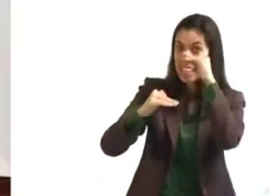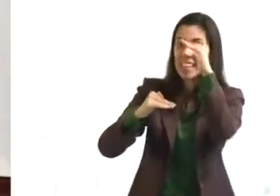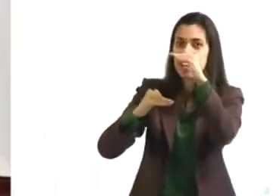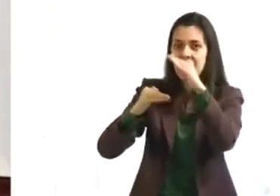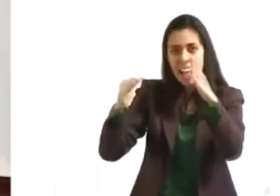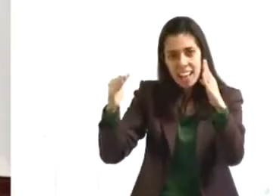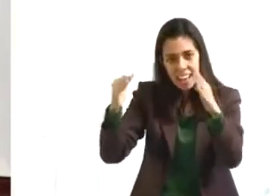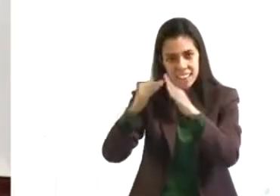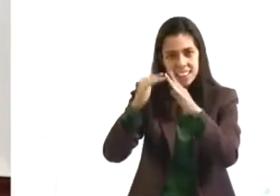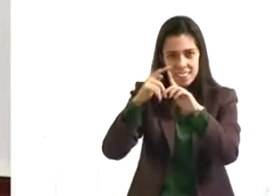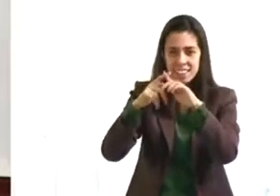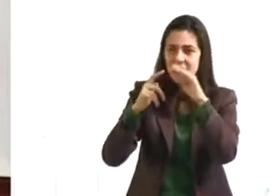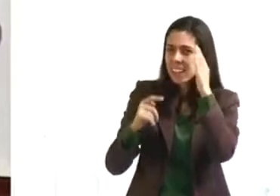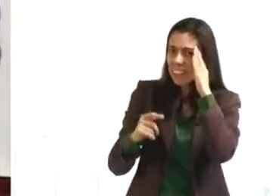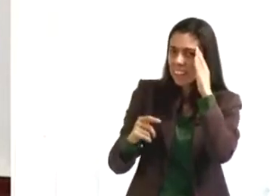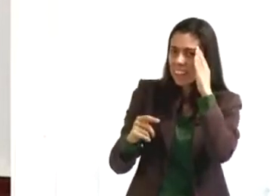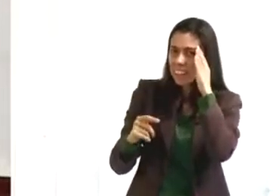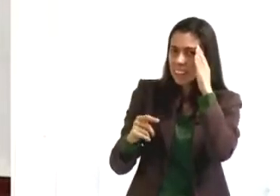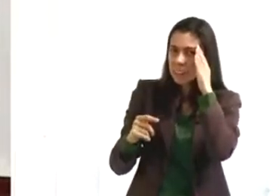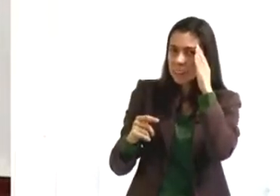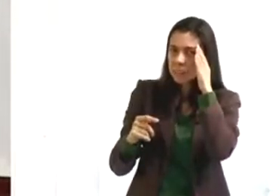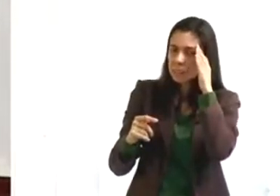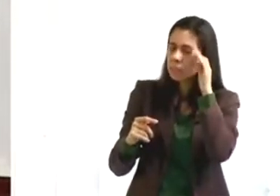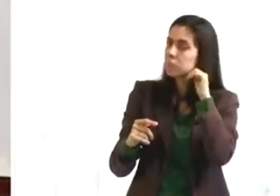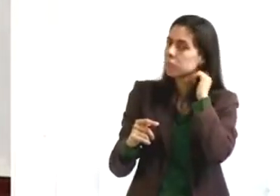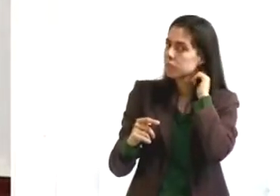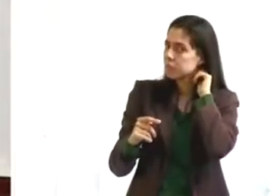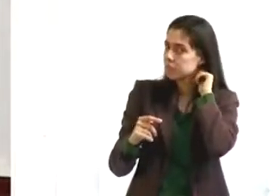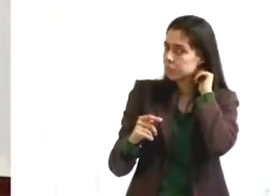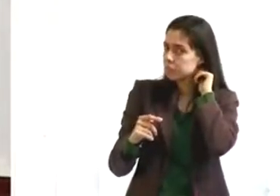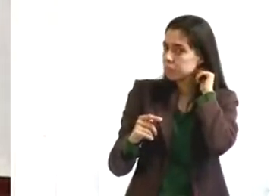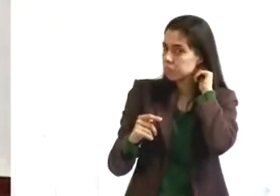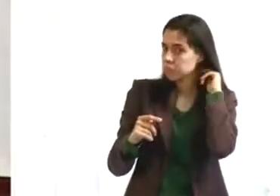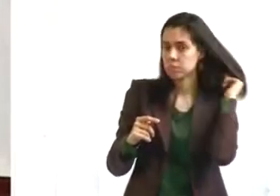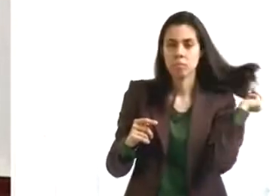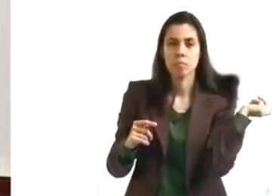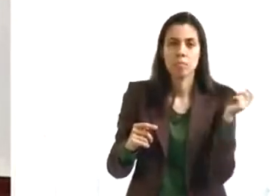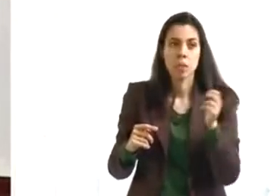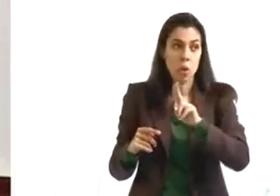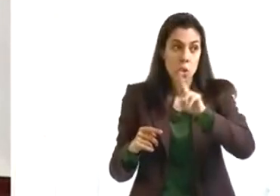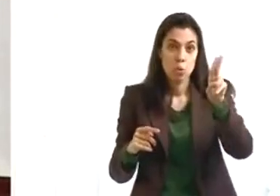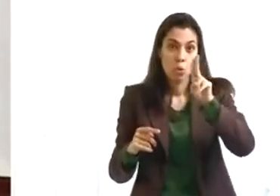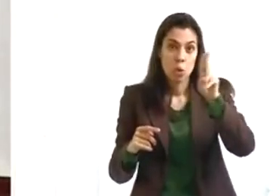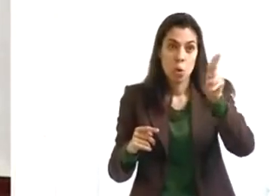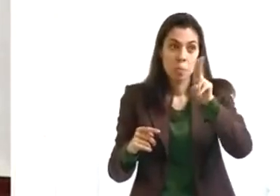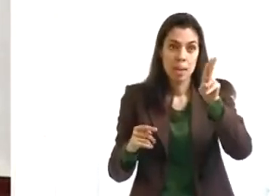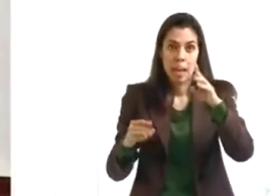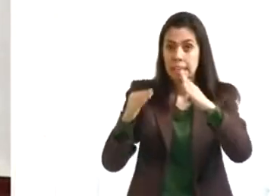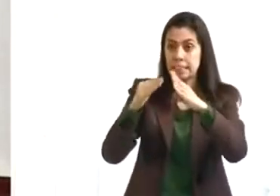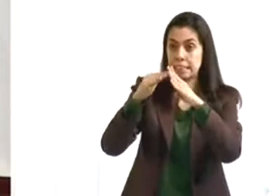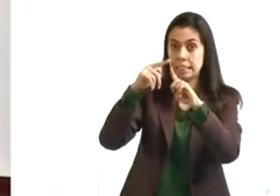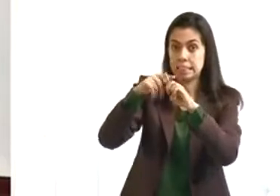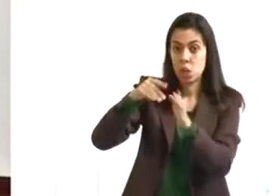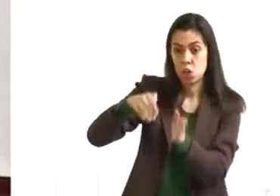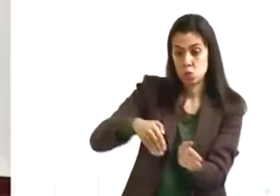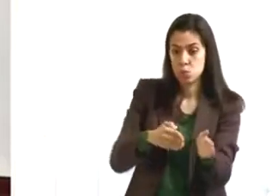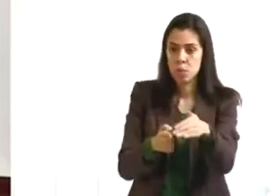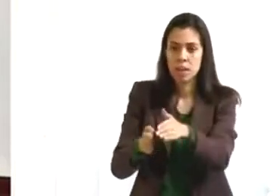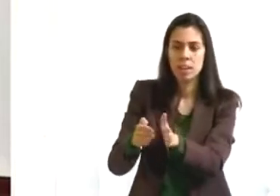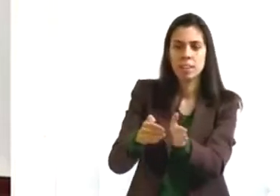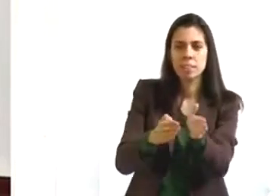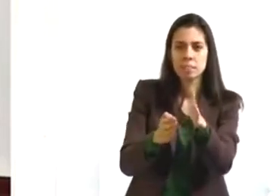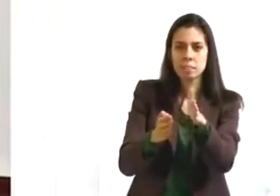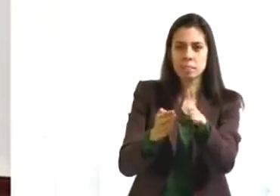ideia da seita dos nazarenos, ou a igreja do caminho, era assim que eles estavam chamando esses discípulos de Jesus, após a morte e